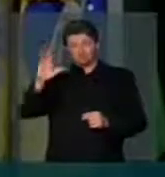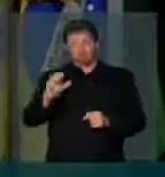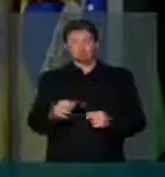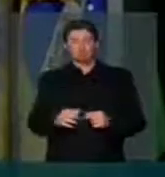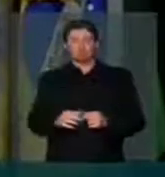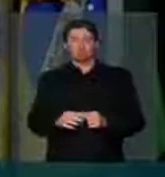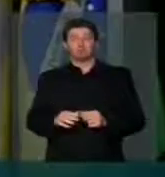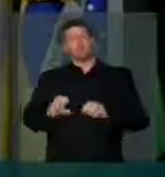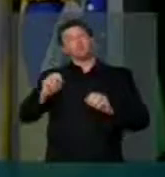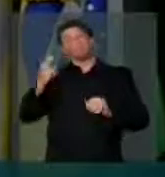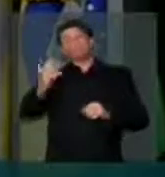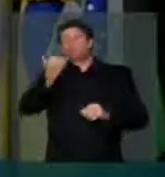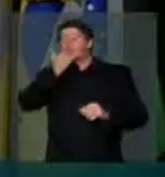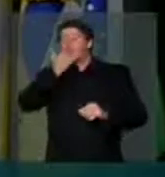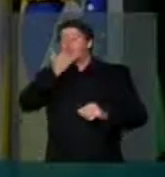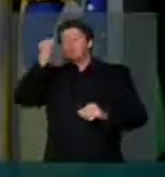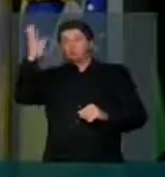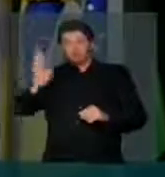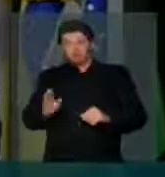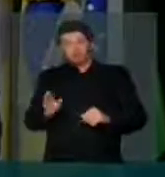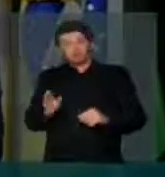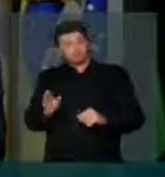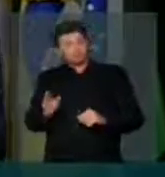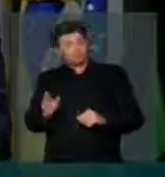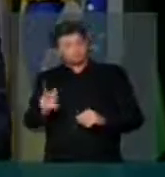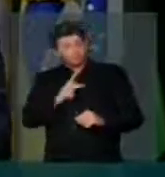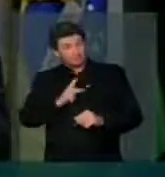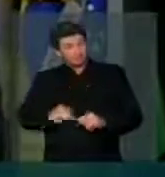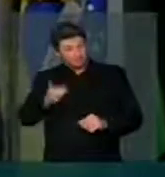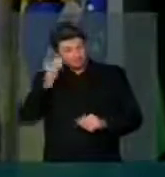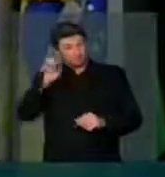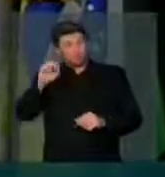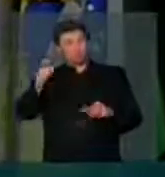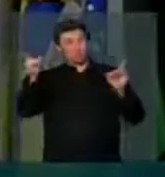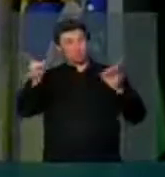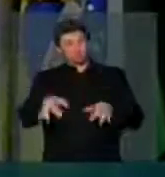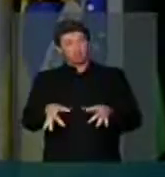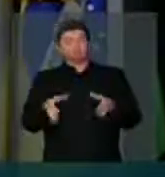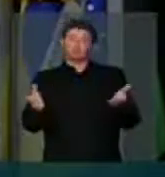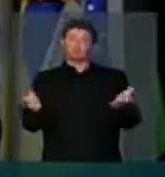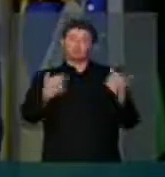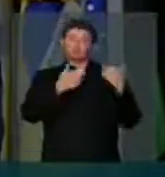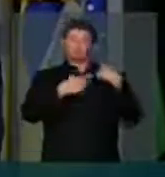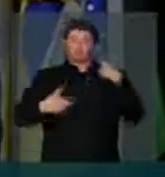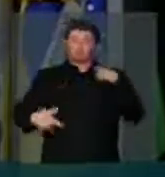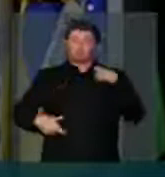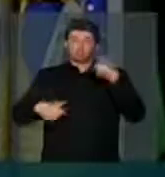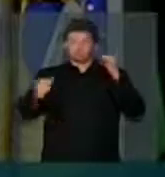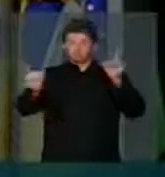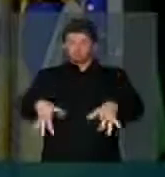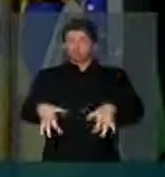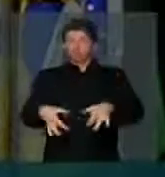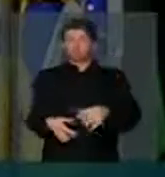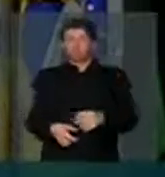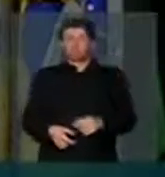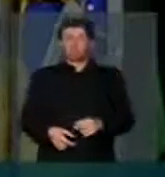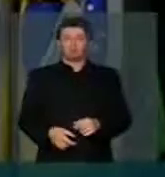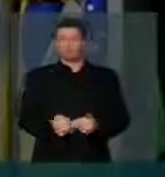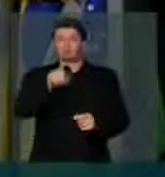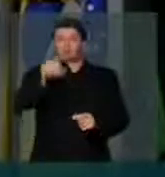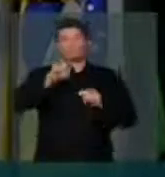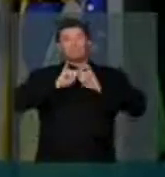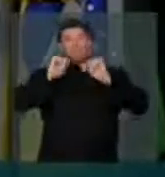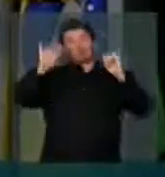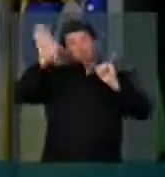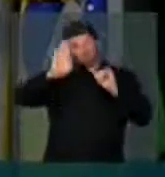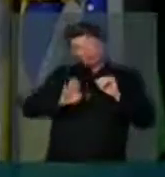ou pede desculpa à nação, presidenta, ou renuncia ao seu mandato. Ao contrário do que vocês andam